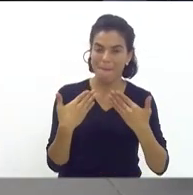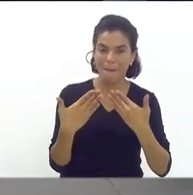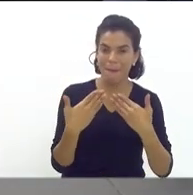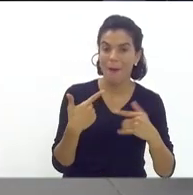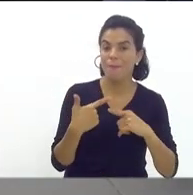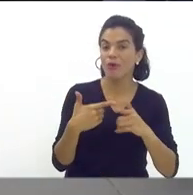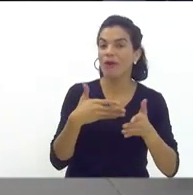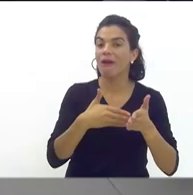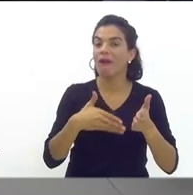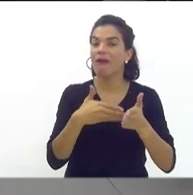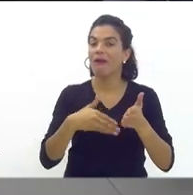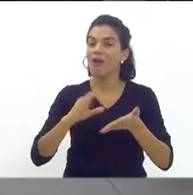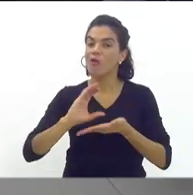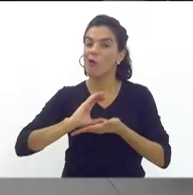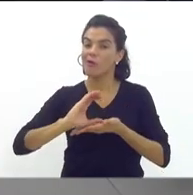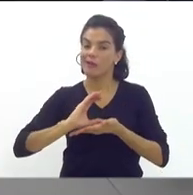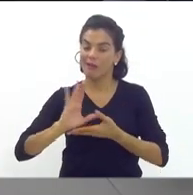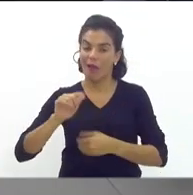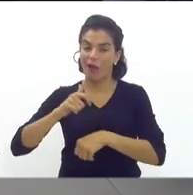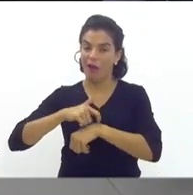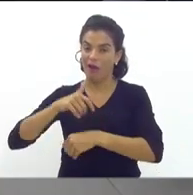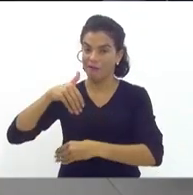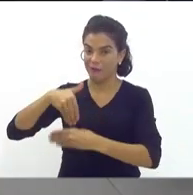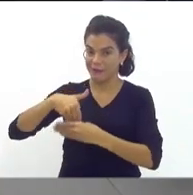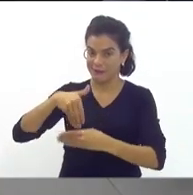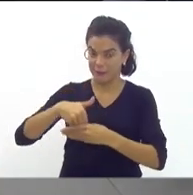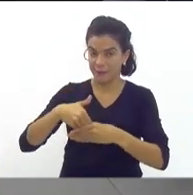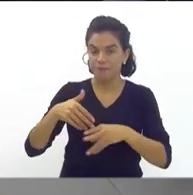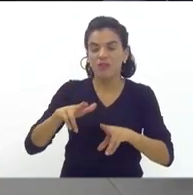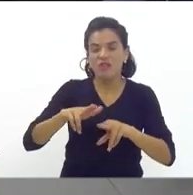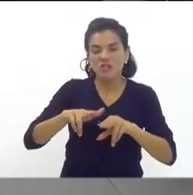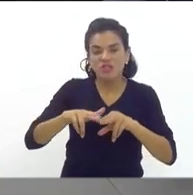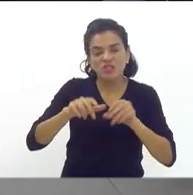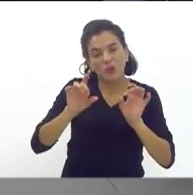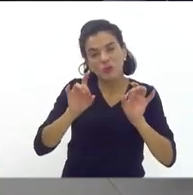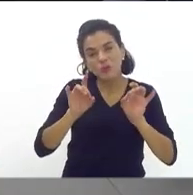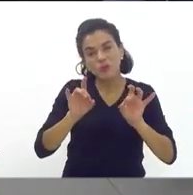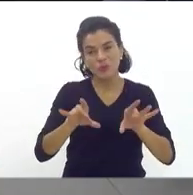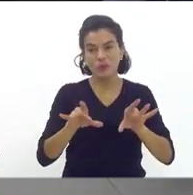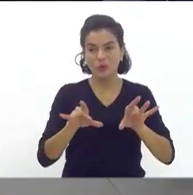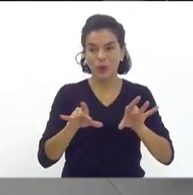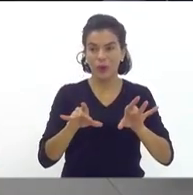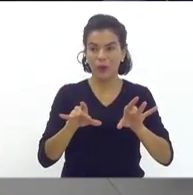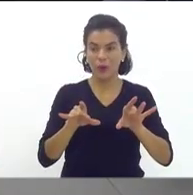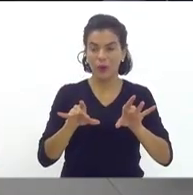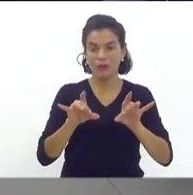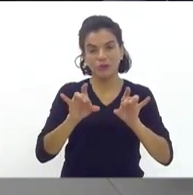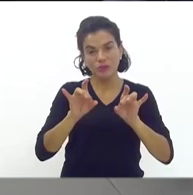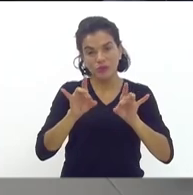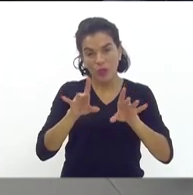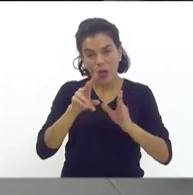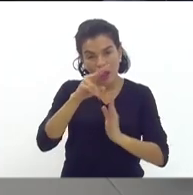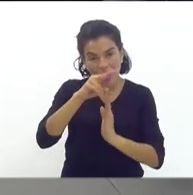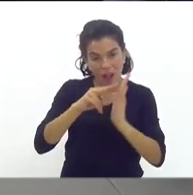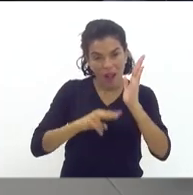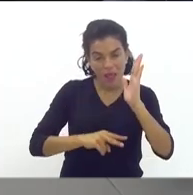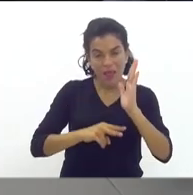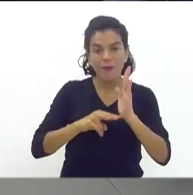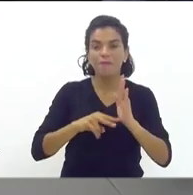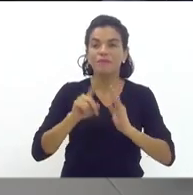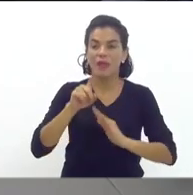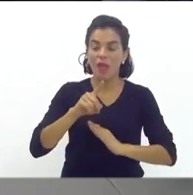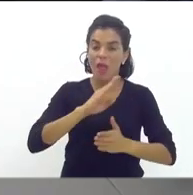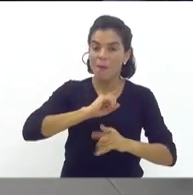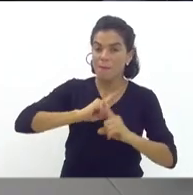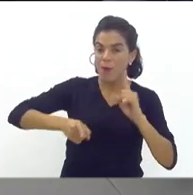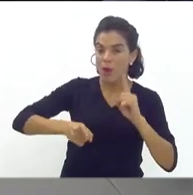do Conselheiro nessa votação então só para para para ler esse pequeno trecho da lei é